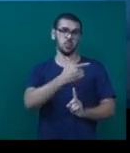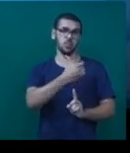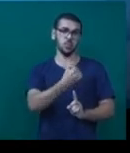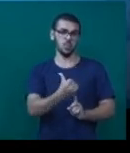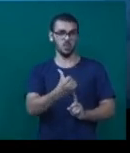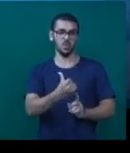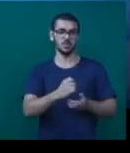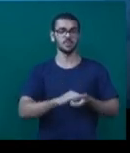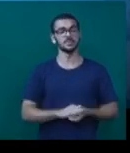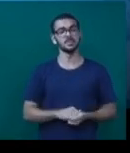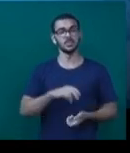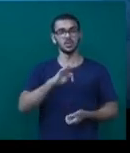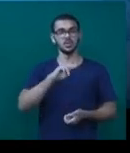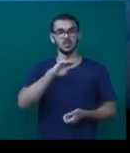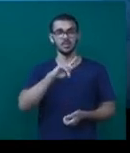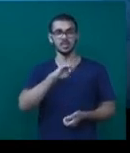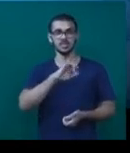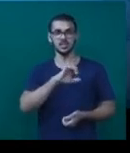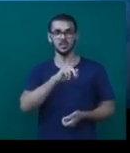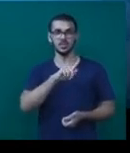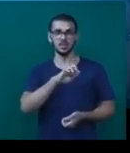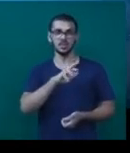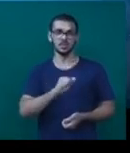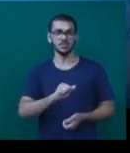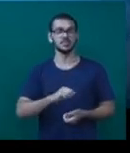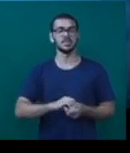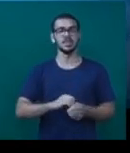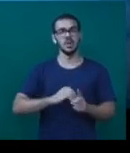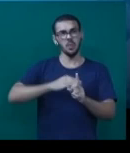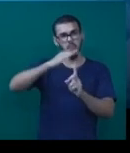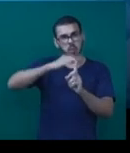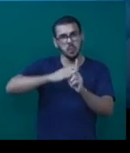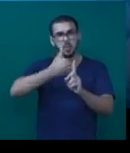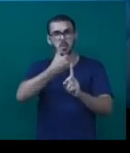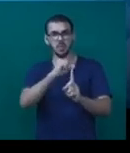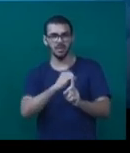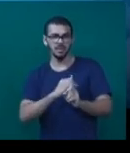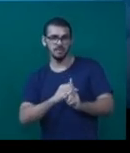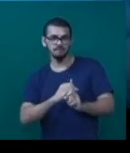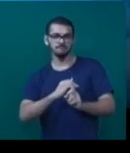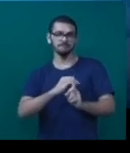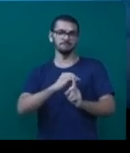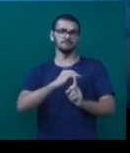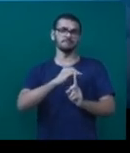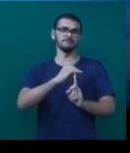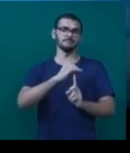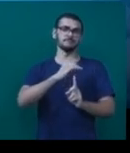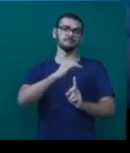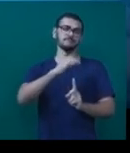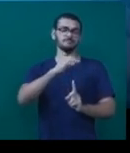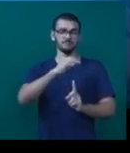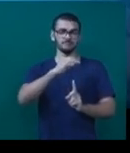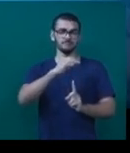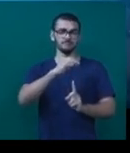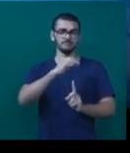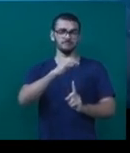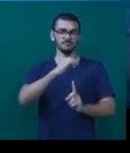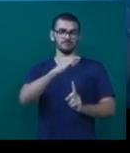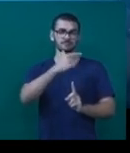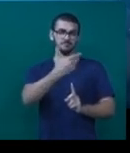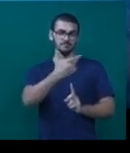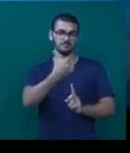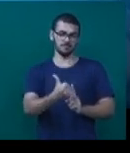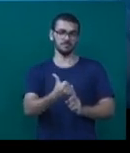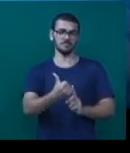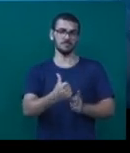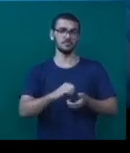graus. Em Tupaciguara, a temperatura também varia entre 18 graus a mínima e a máxima pode chegar aos